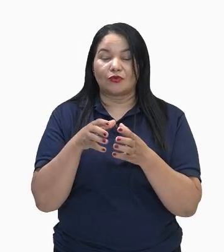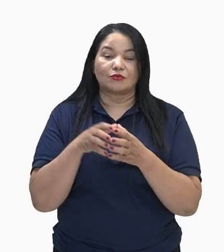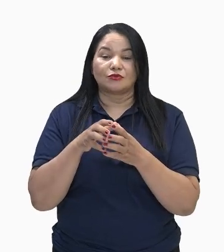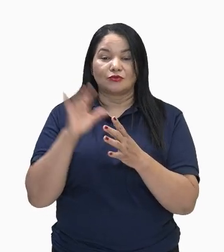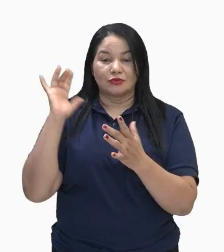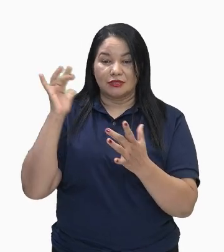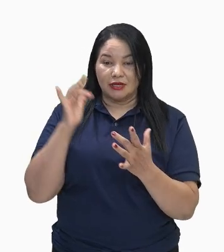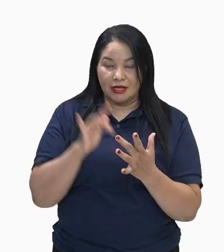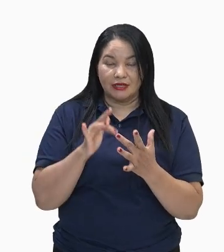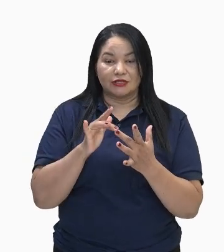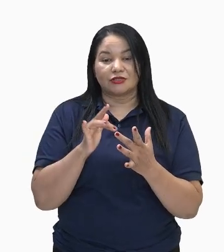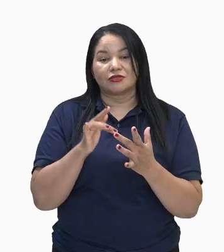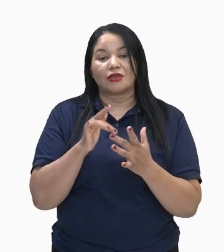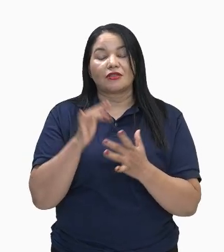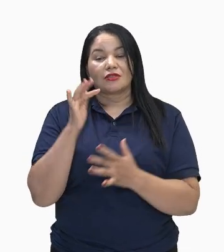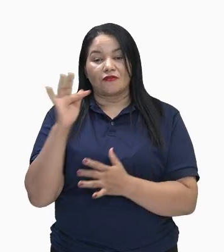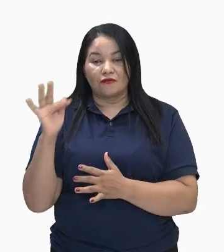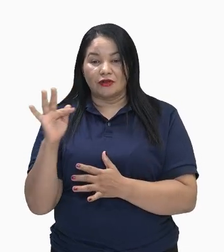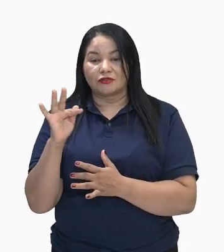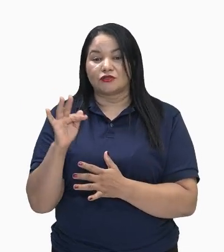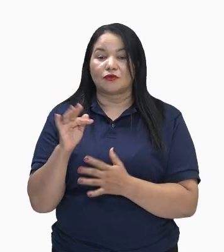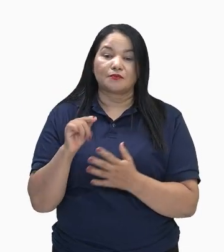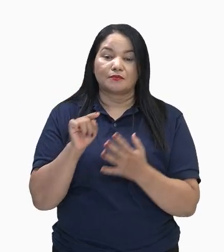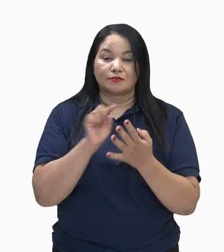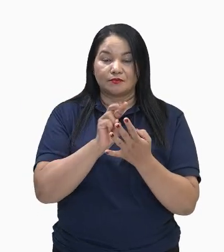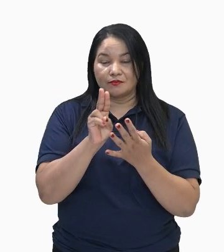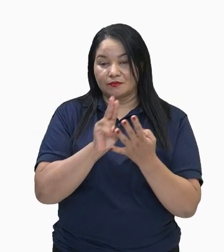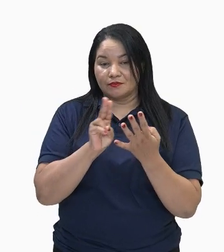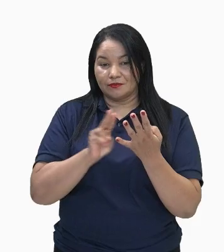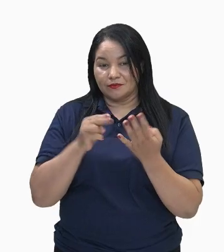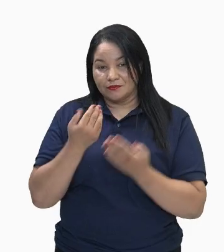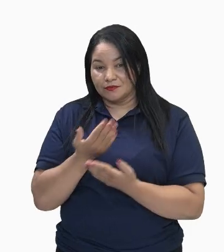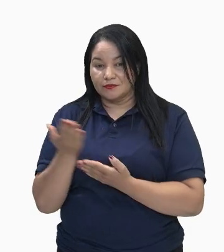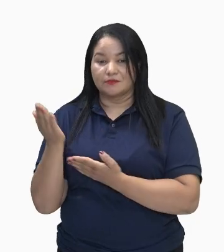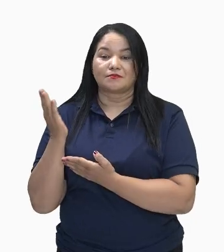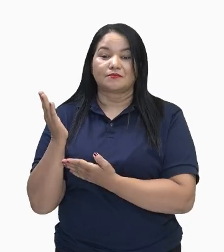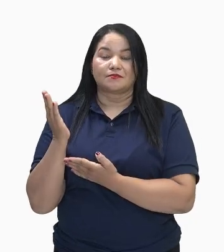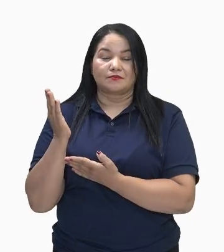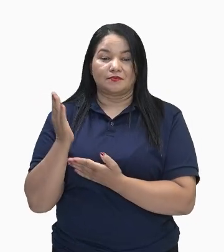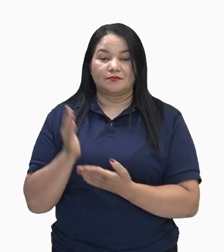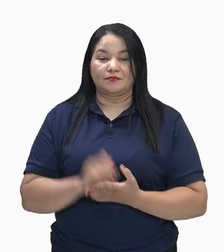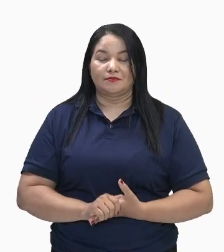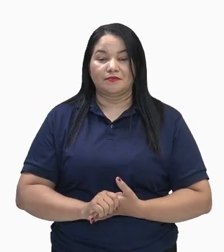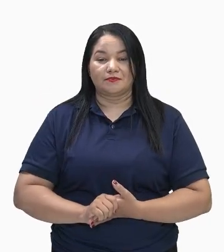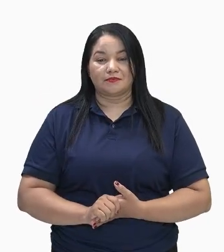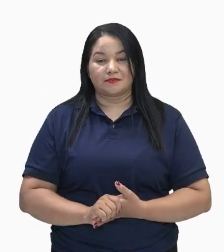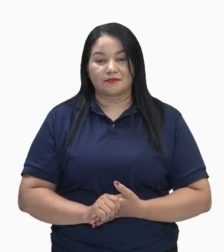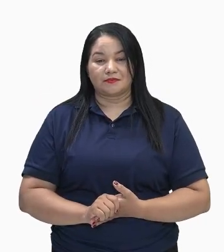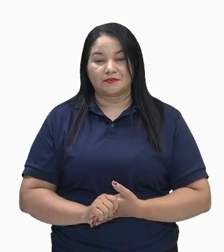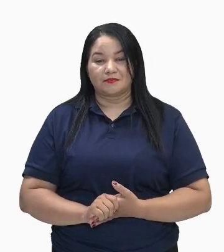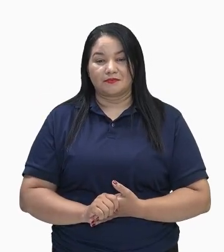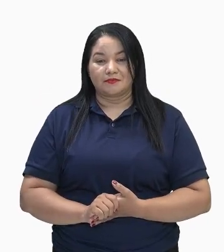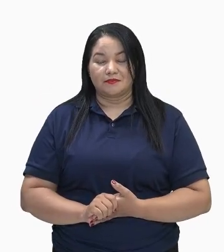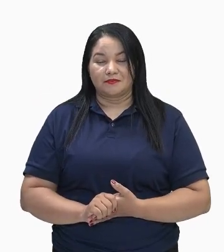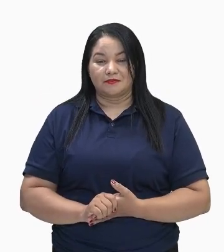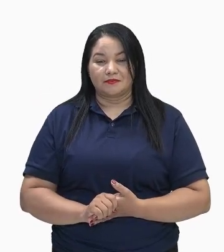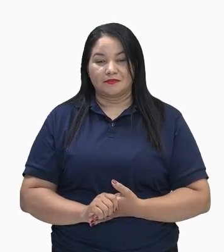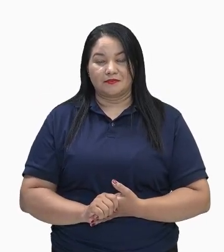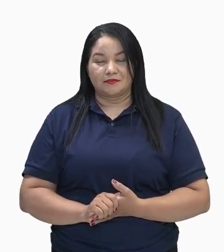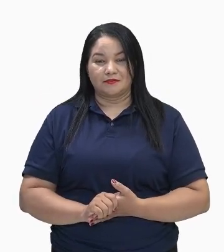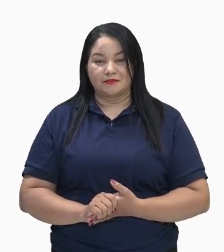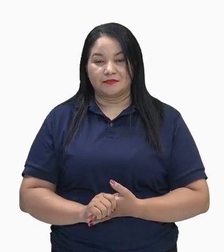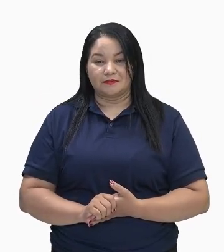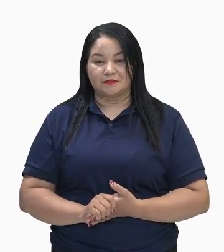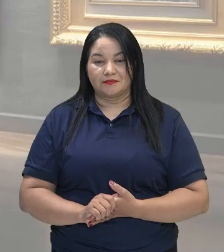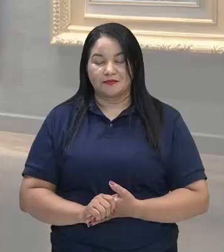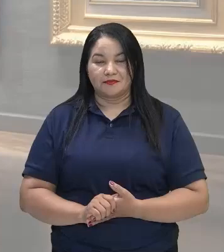França, Auguste Comte, Durkheim, Tocqueville, Marx, Weber e Vilfredo